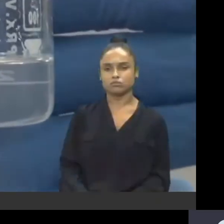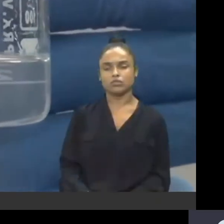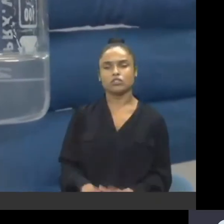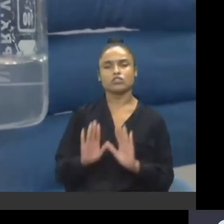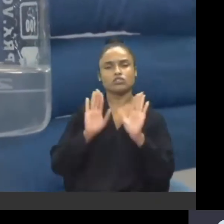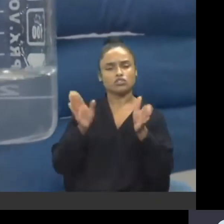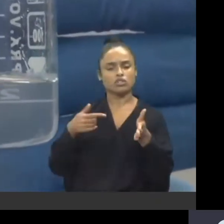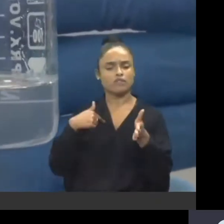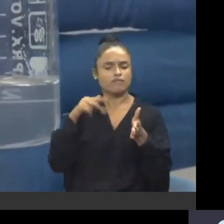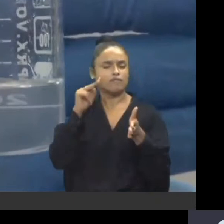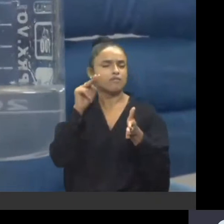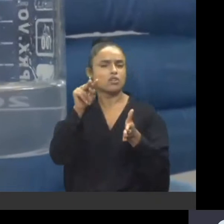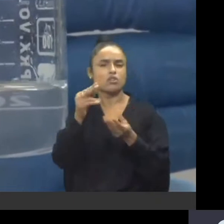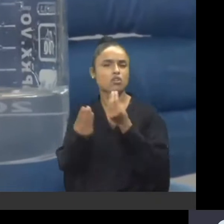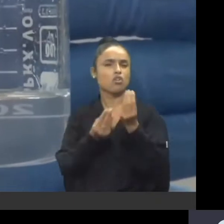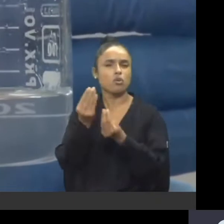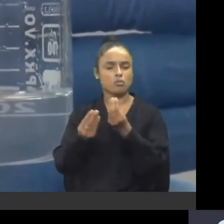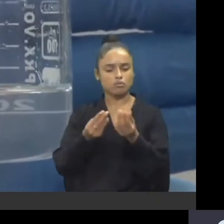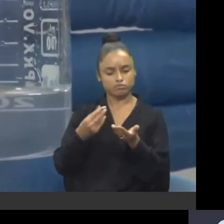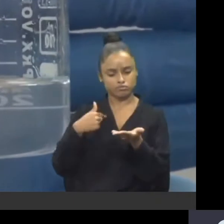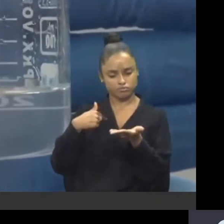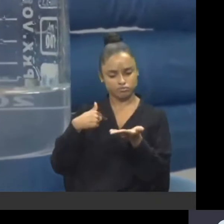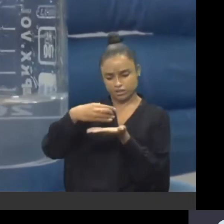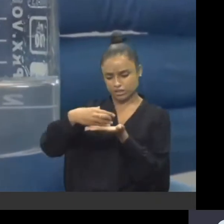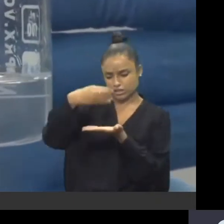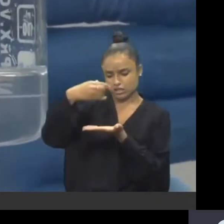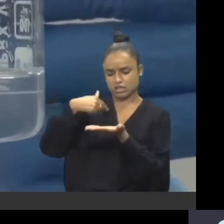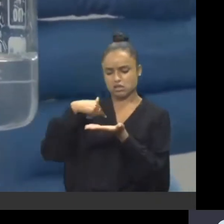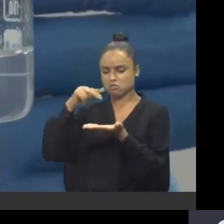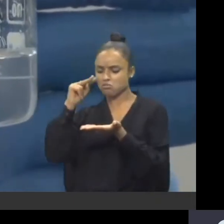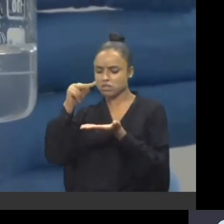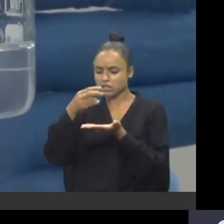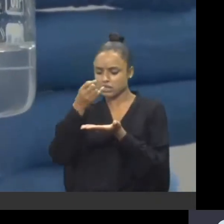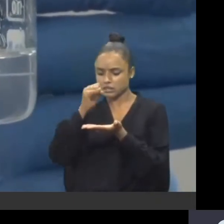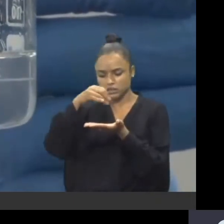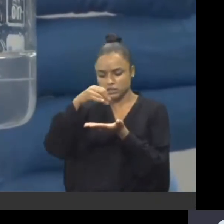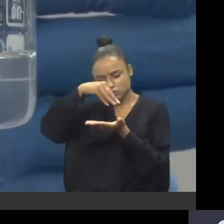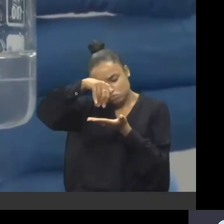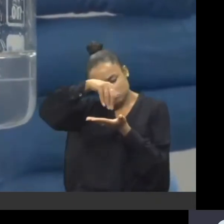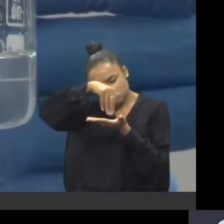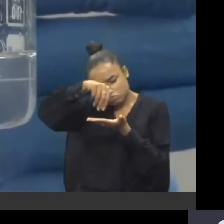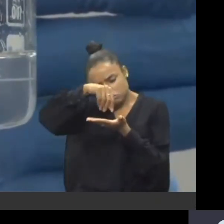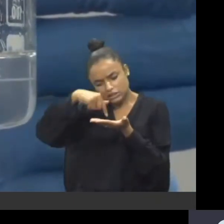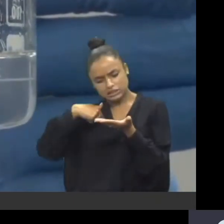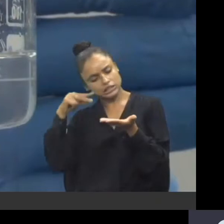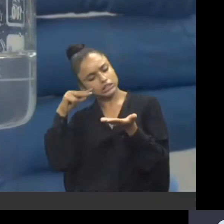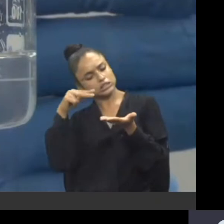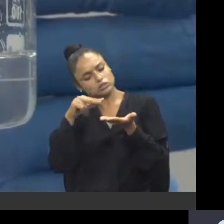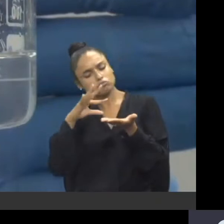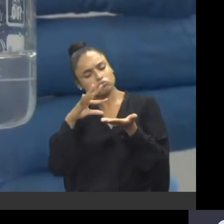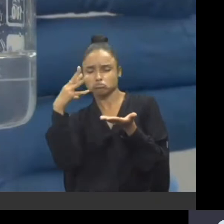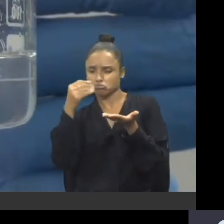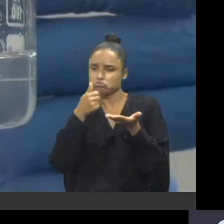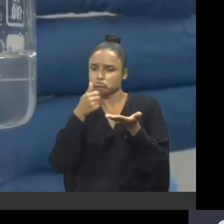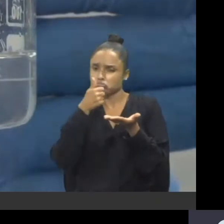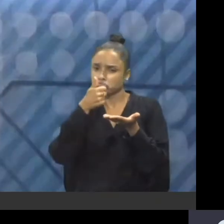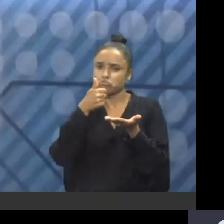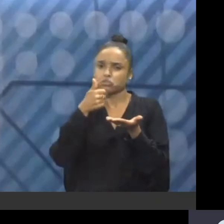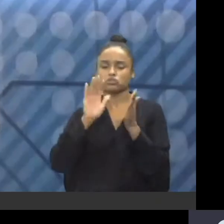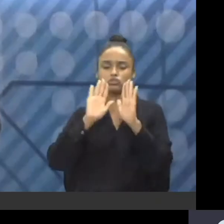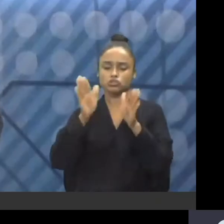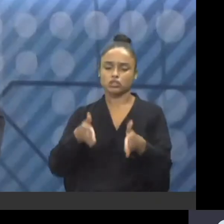A gente só observa depois, então, se ele dissolveu por completo. Então, se ele estiver dissolvido por completo, nós